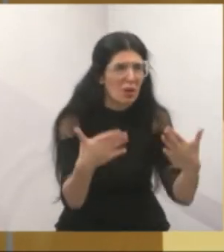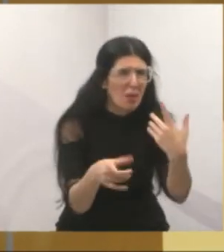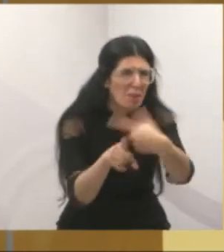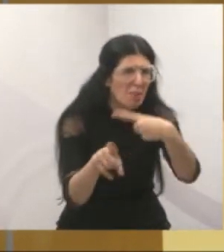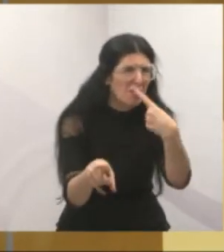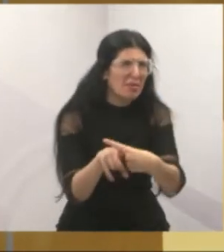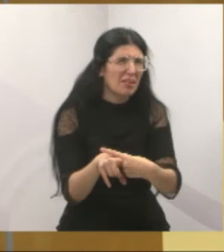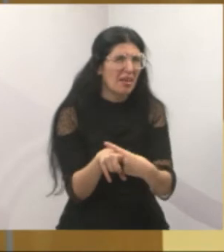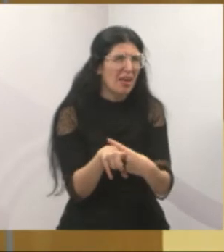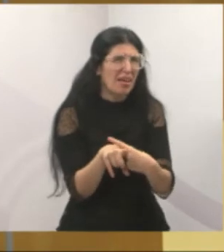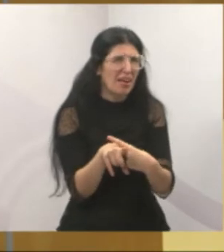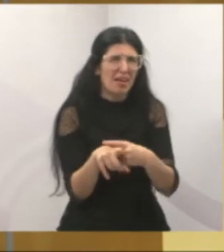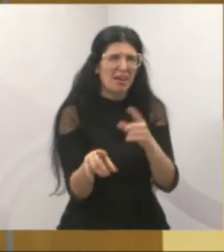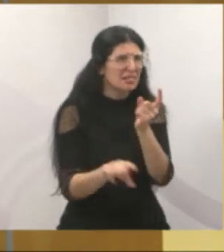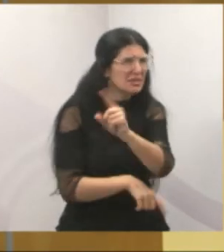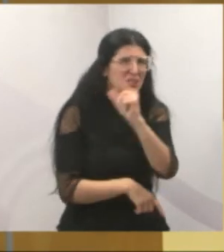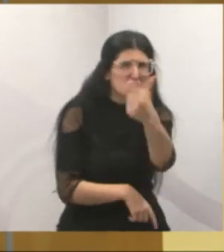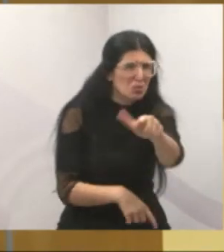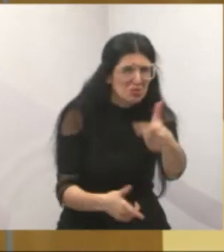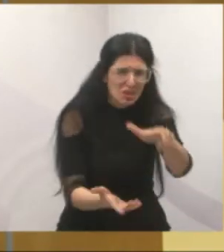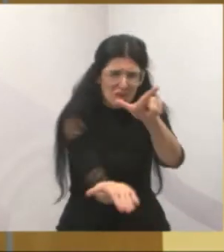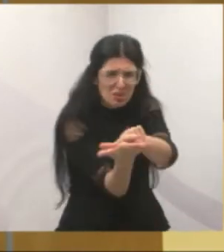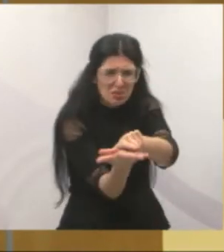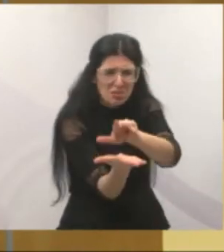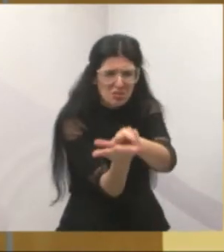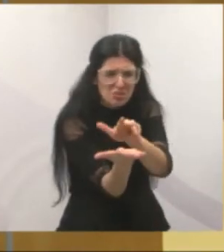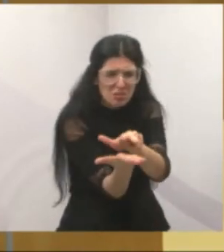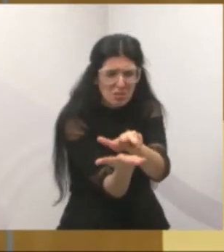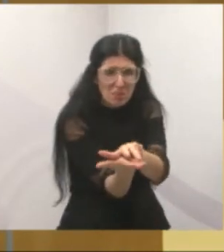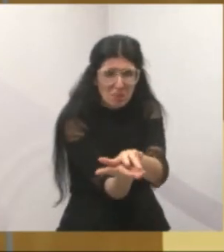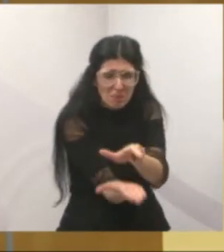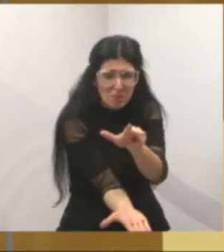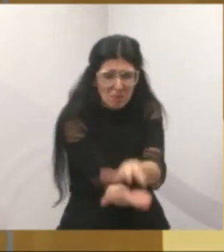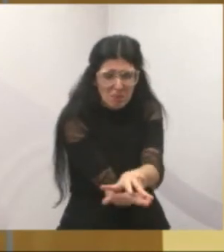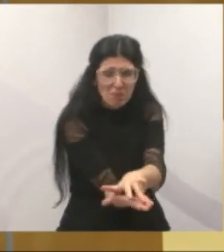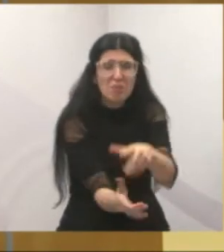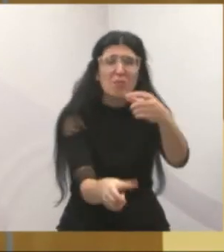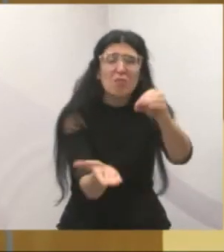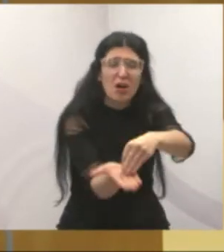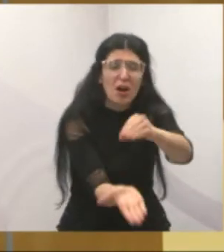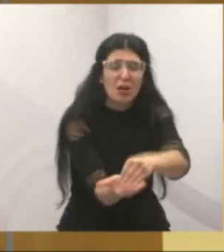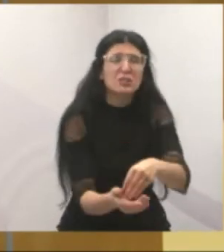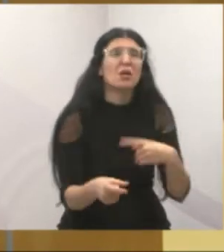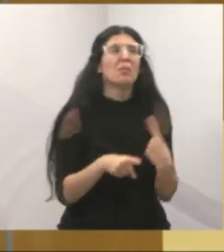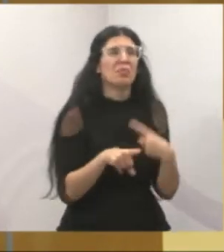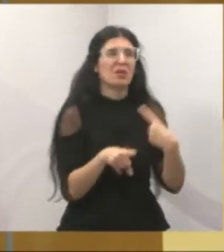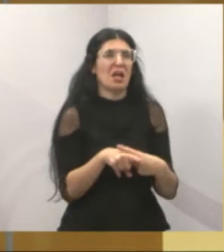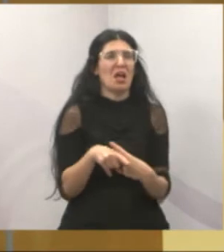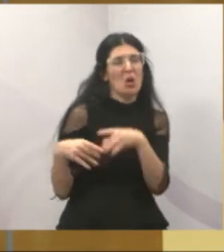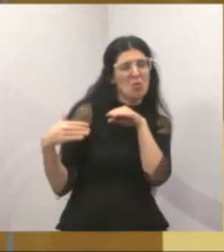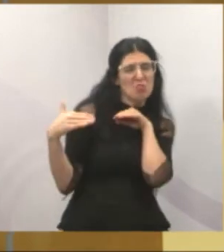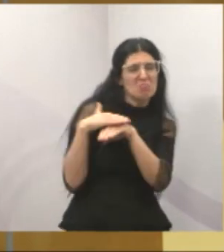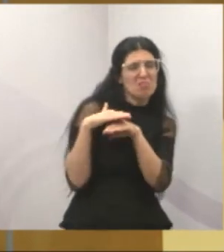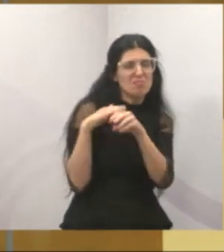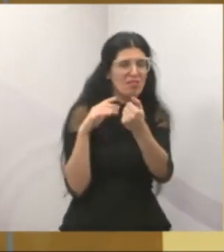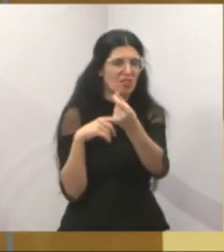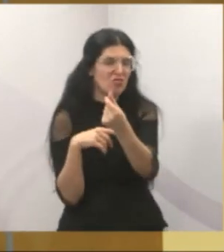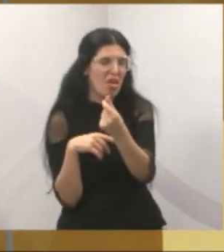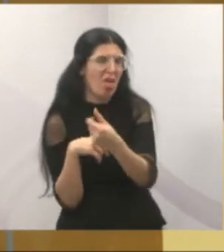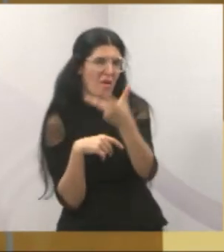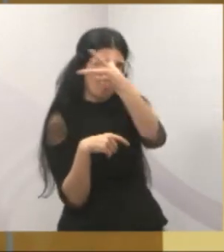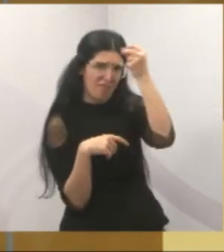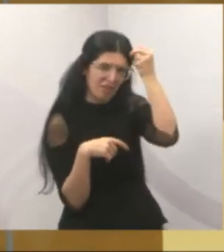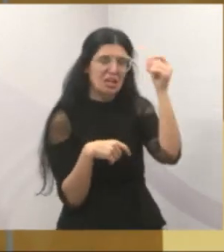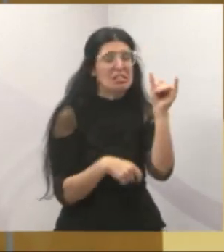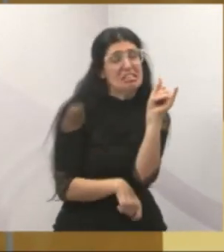quê? Aí a minha discordância, porque esse recurso poderia estar guardado na prefeitura, porque se caso